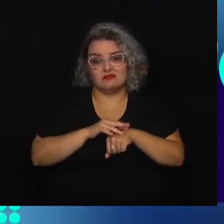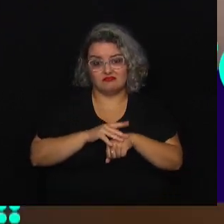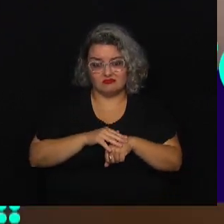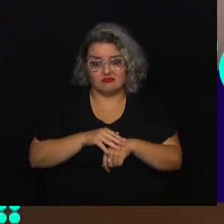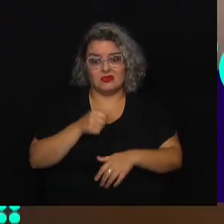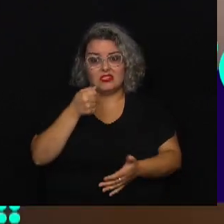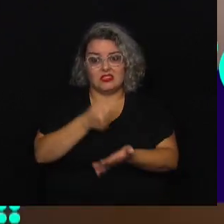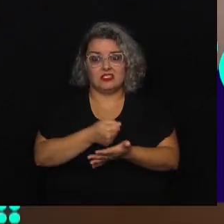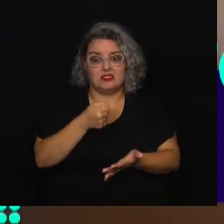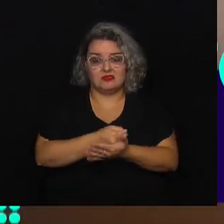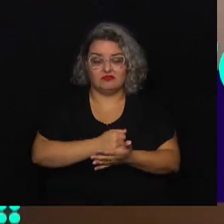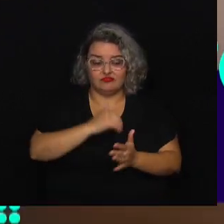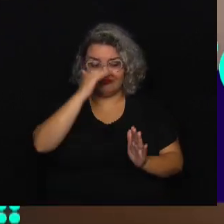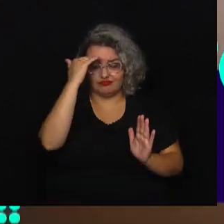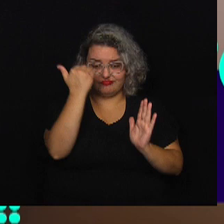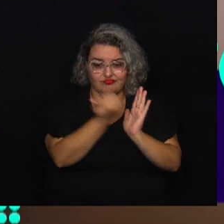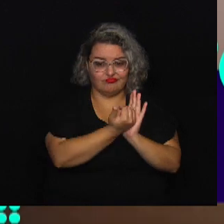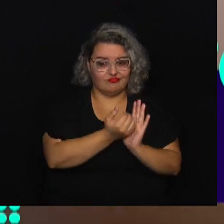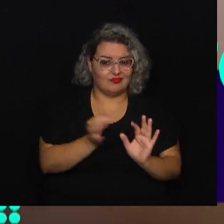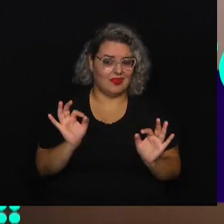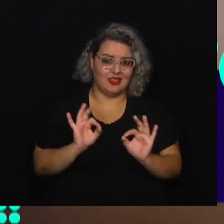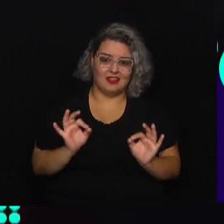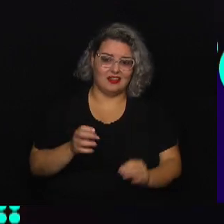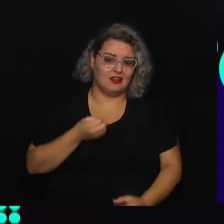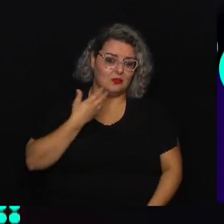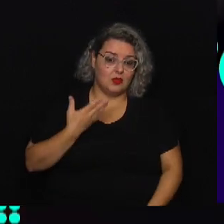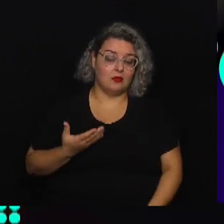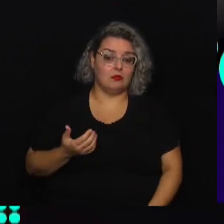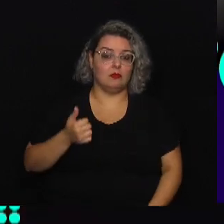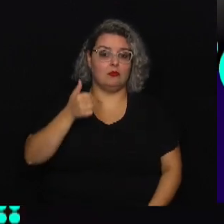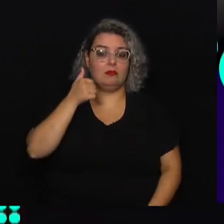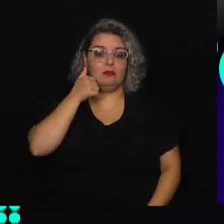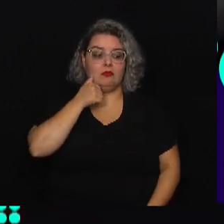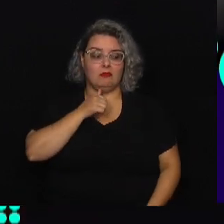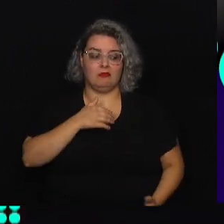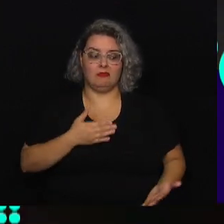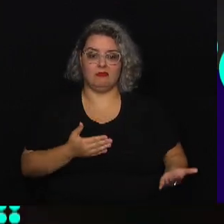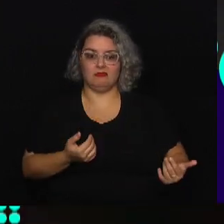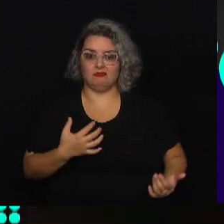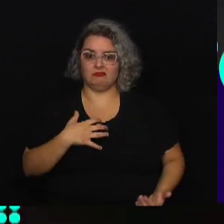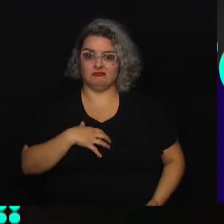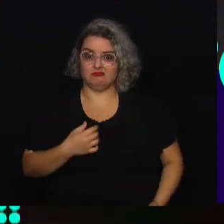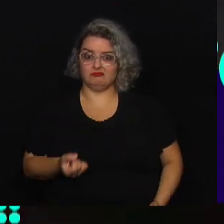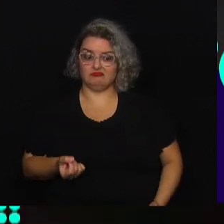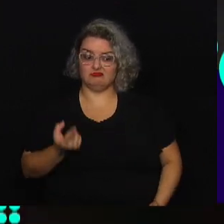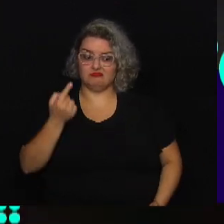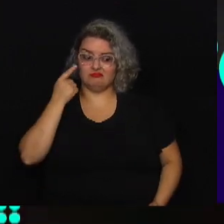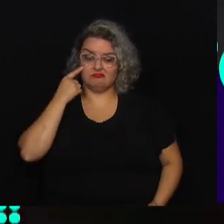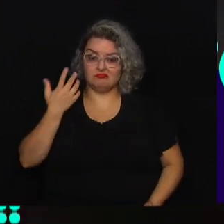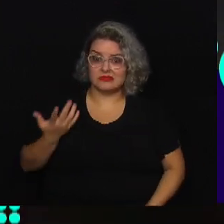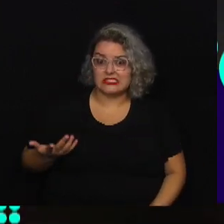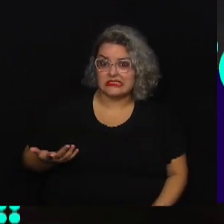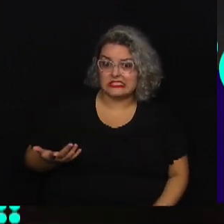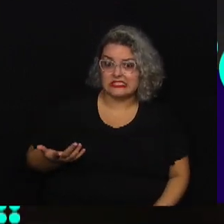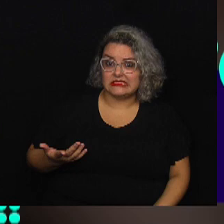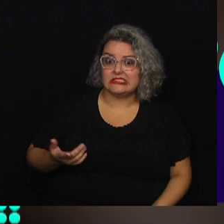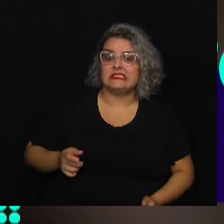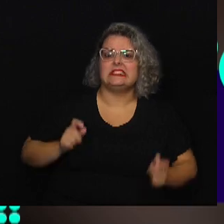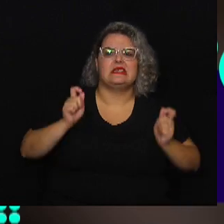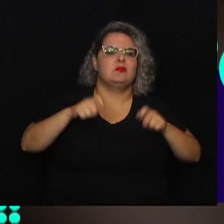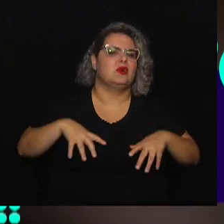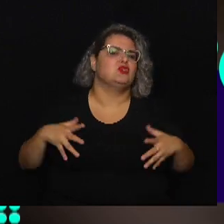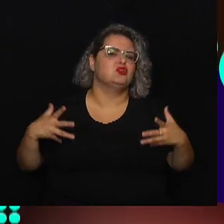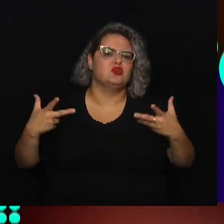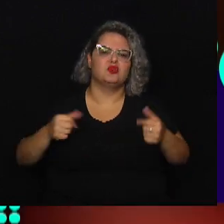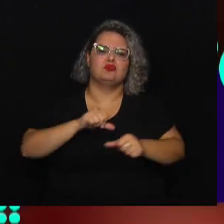cumprir ordens nada agradáveis. Só que a menina tem um jeito diferente de pensar e será capaz de tudo para